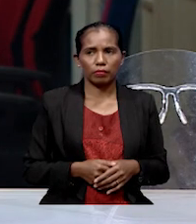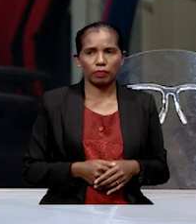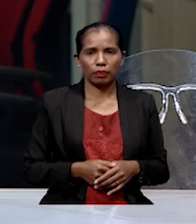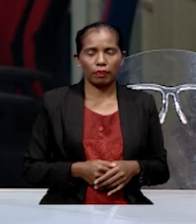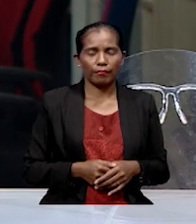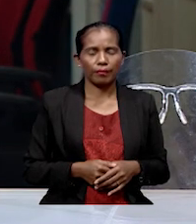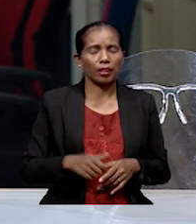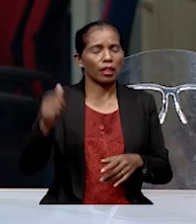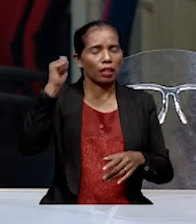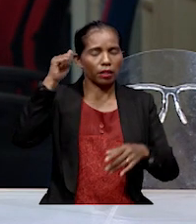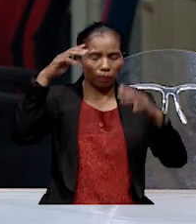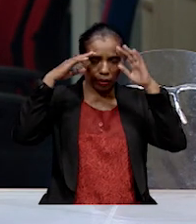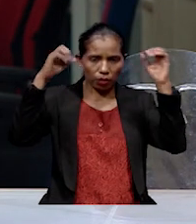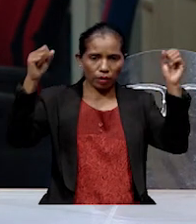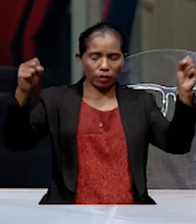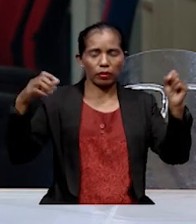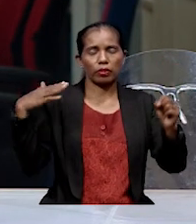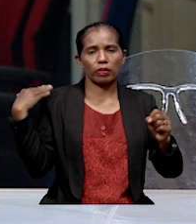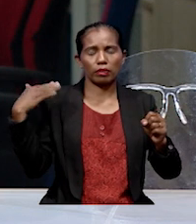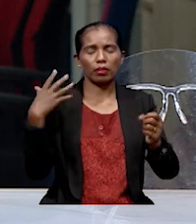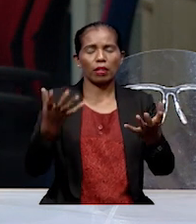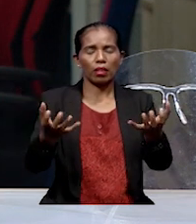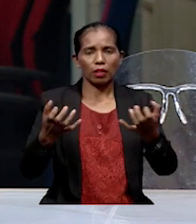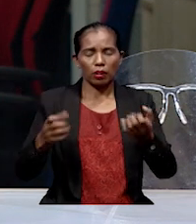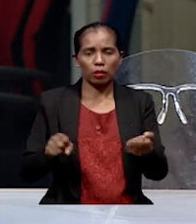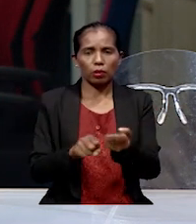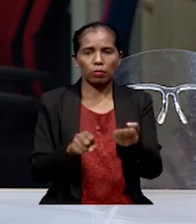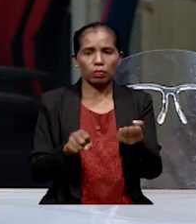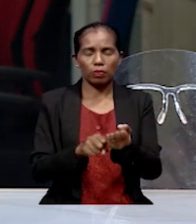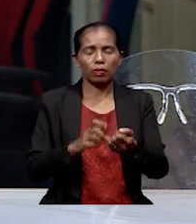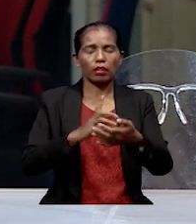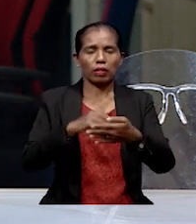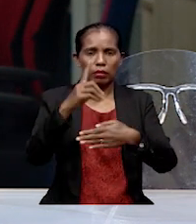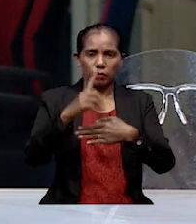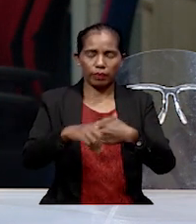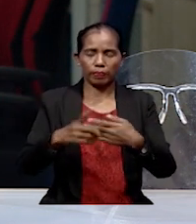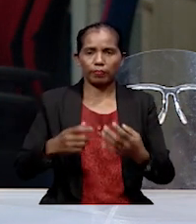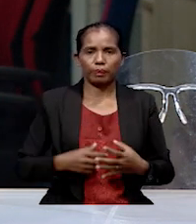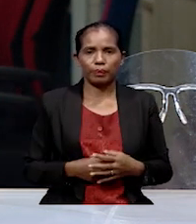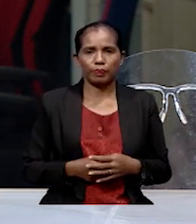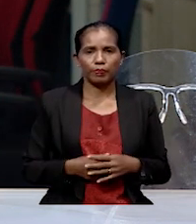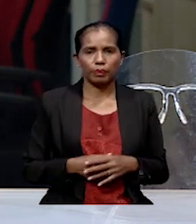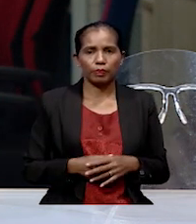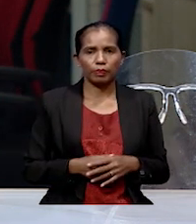Candidato presidente da República, Geração Fon, Hakar contribui para desenvolvimento.